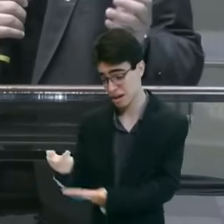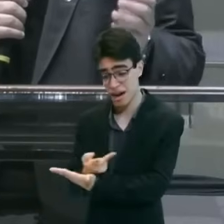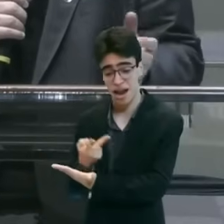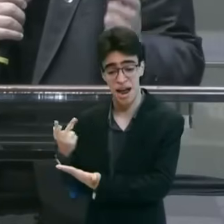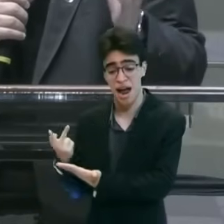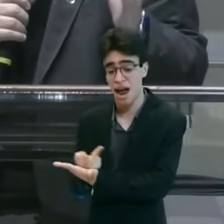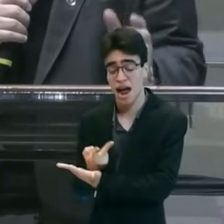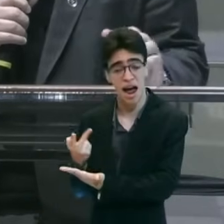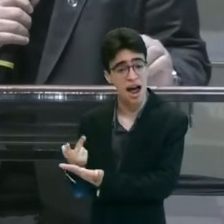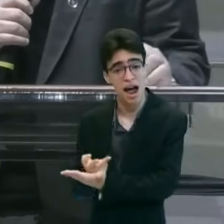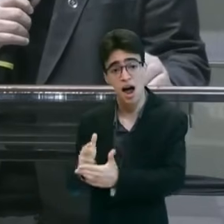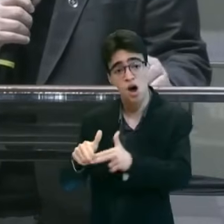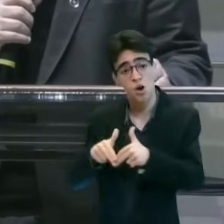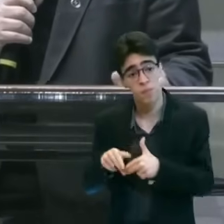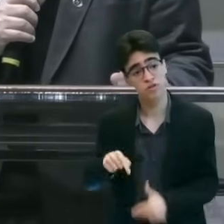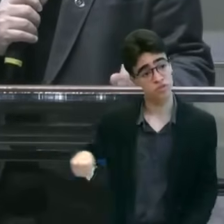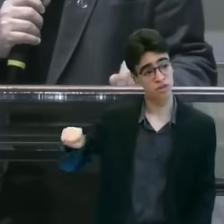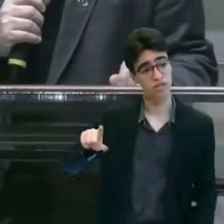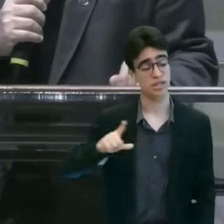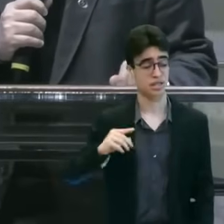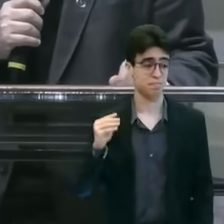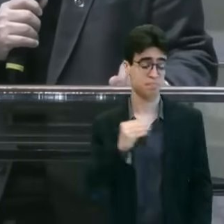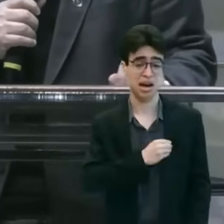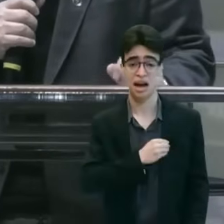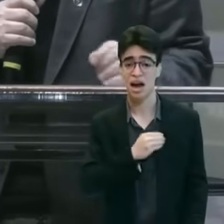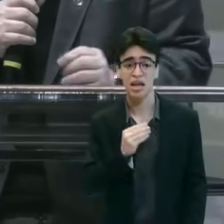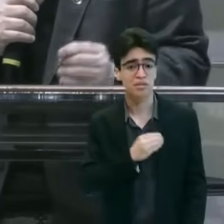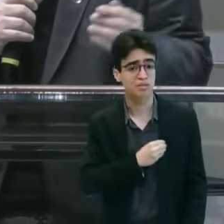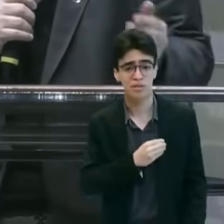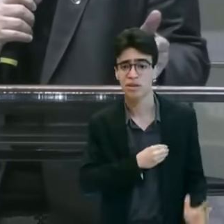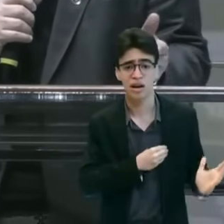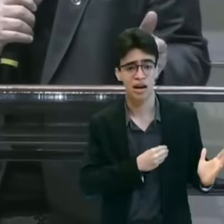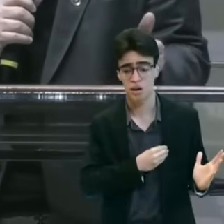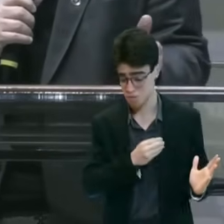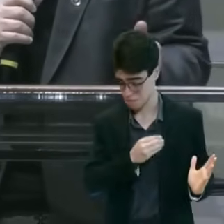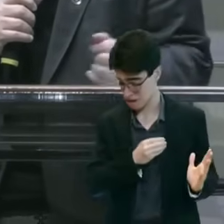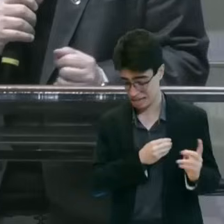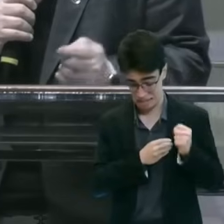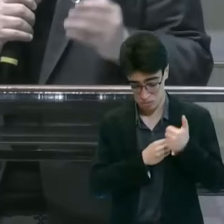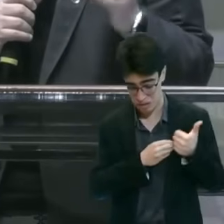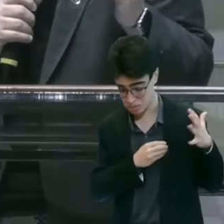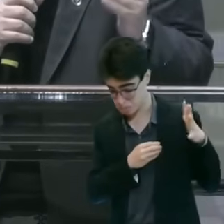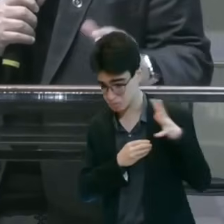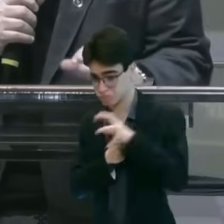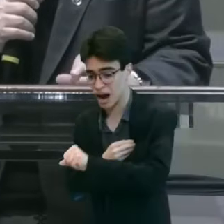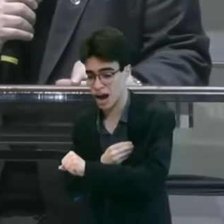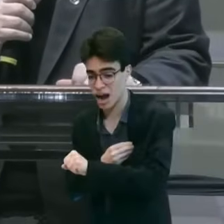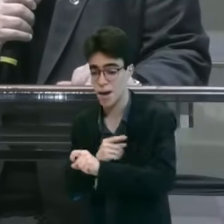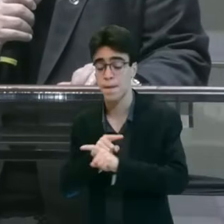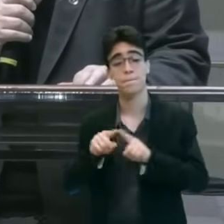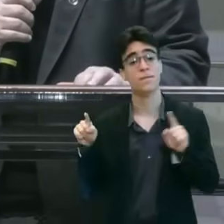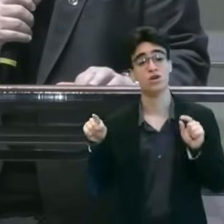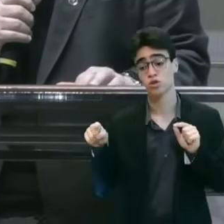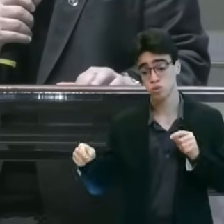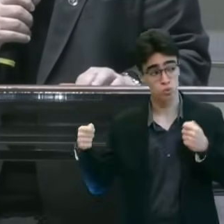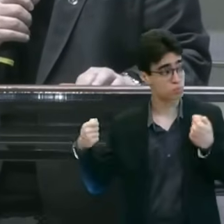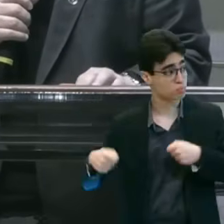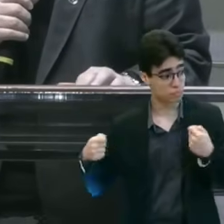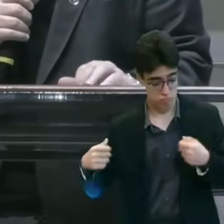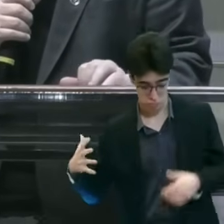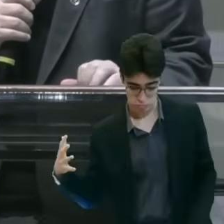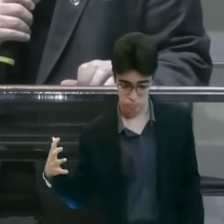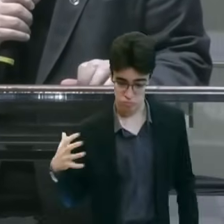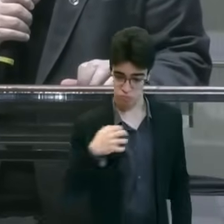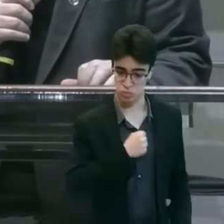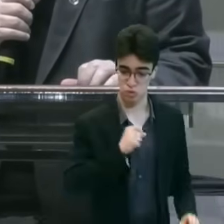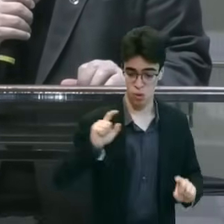por isso o pecado está à porta, à sua espera. Ele quer dominá-lo, mas você precisa vencê-lo.